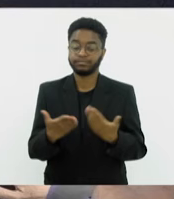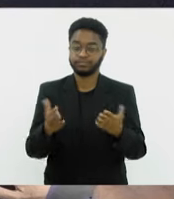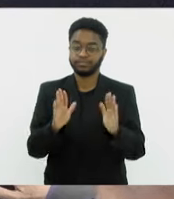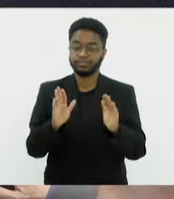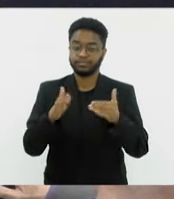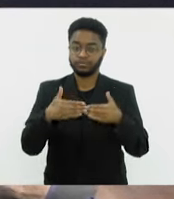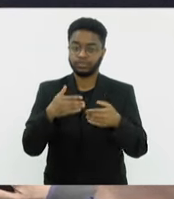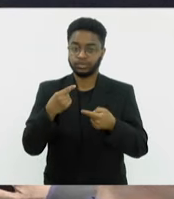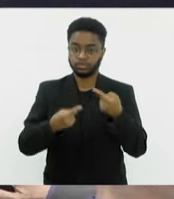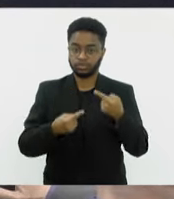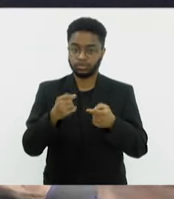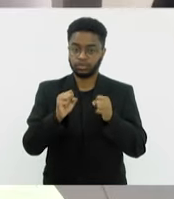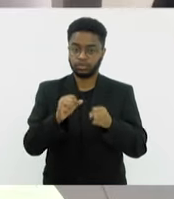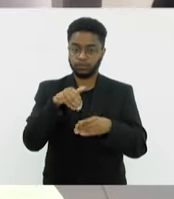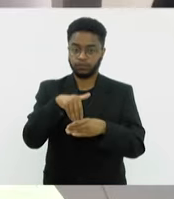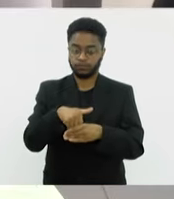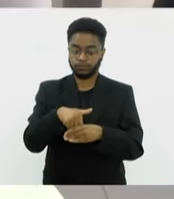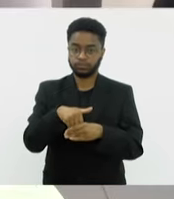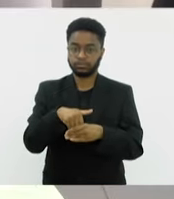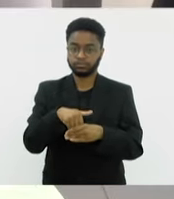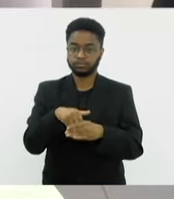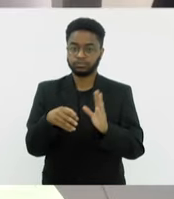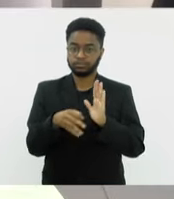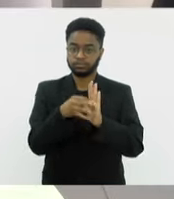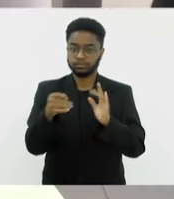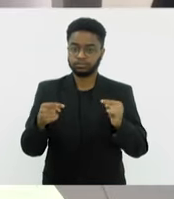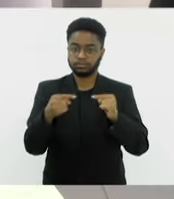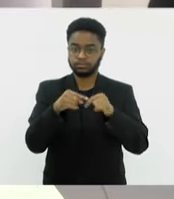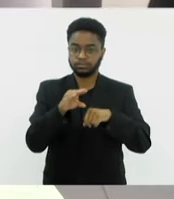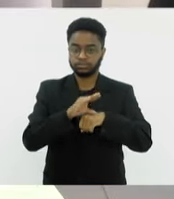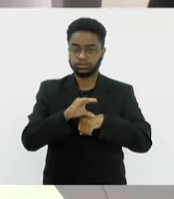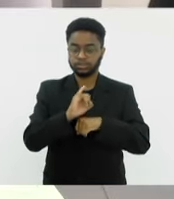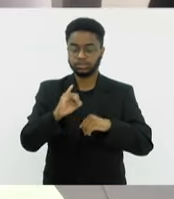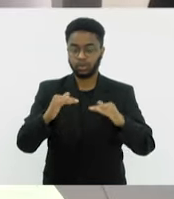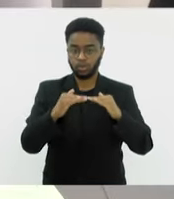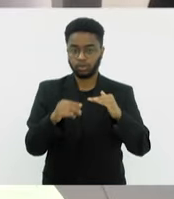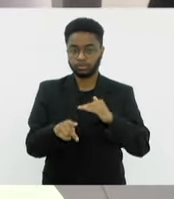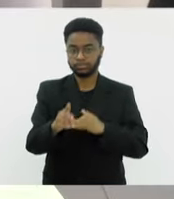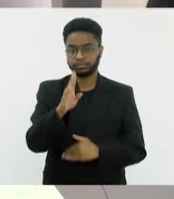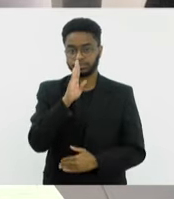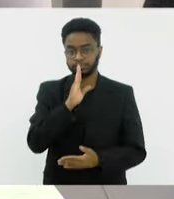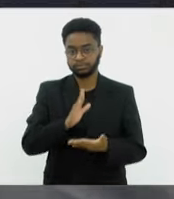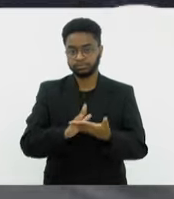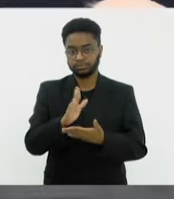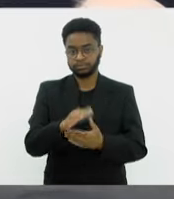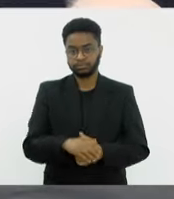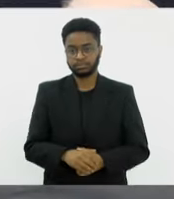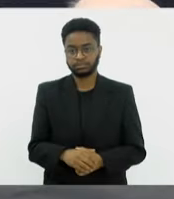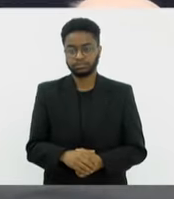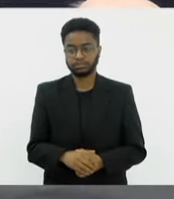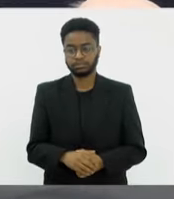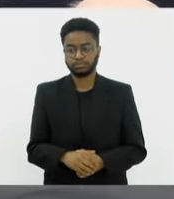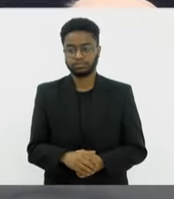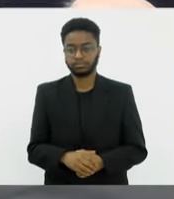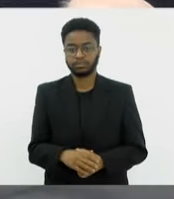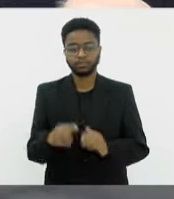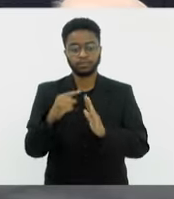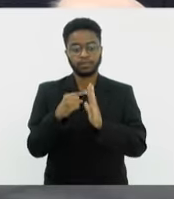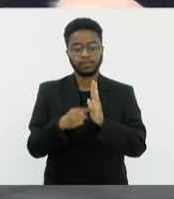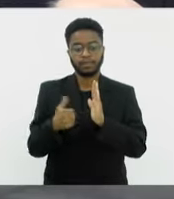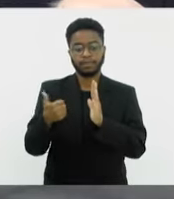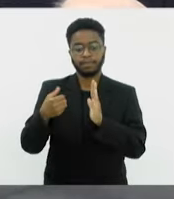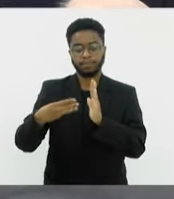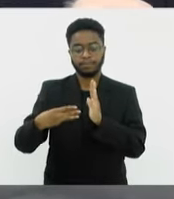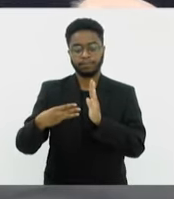encerrada a discussão, em votação, o parecer pela constitucionalidade. Senhores que aprovam, permaneçam como estão, aprovado. O item 13